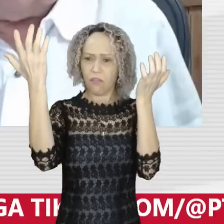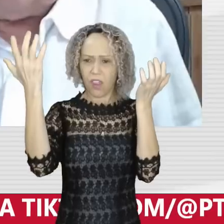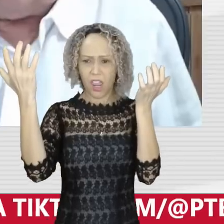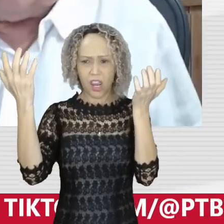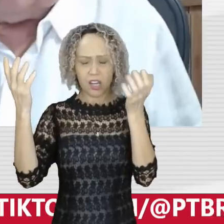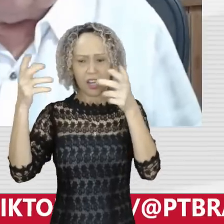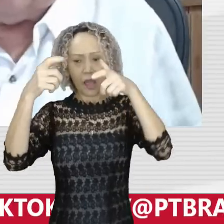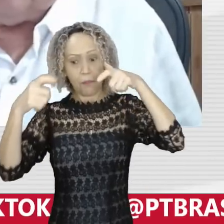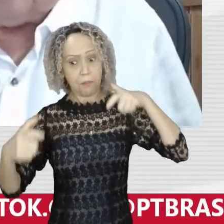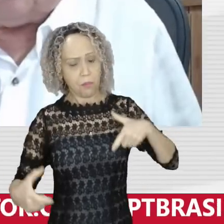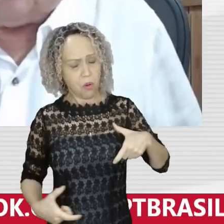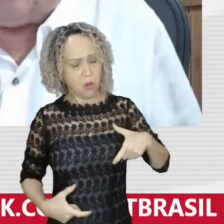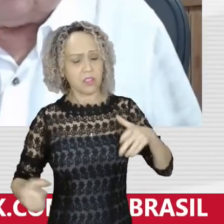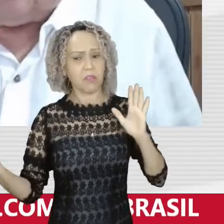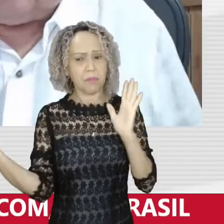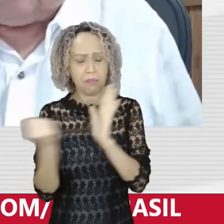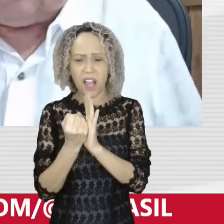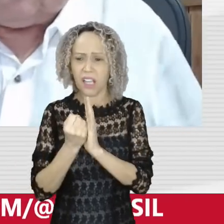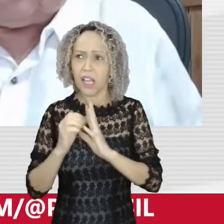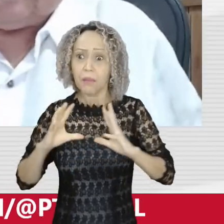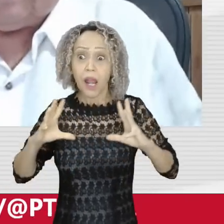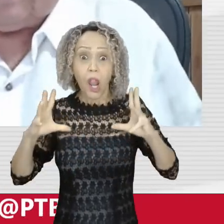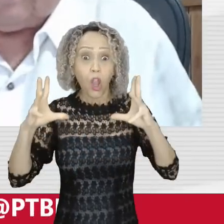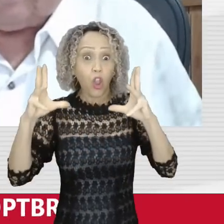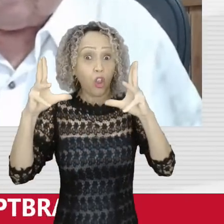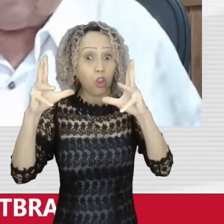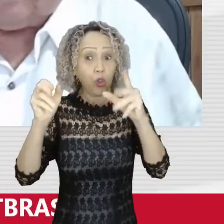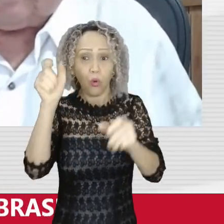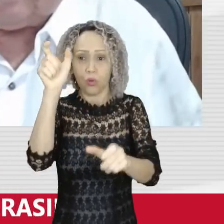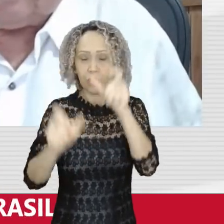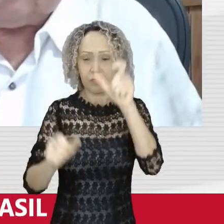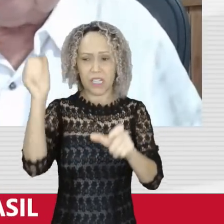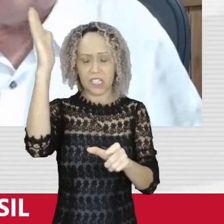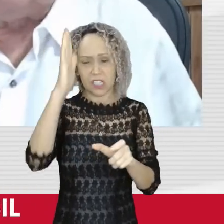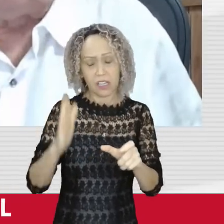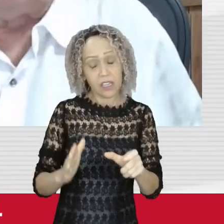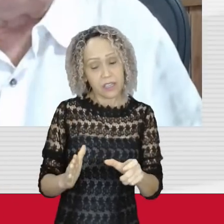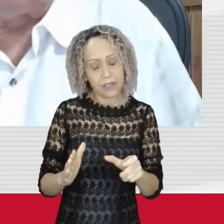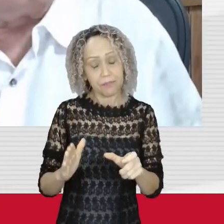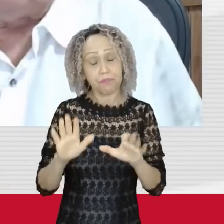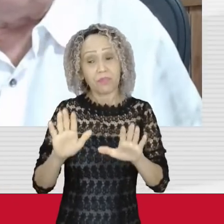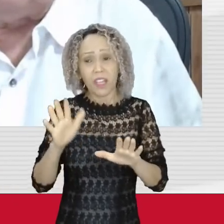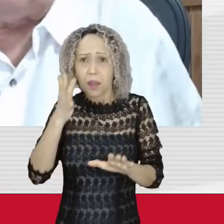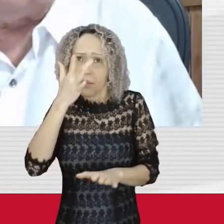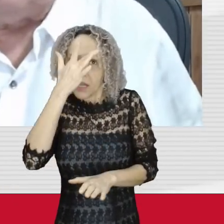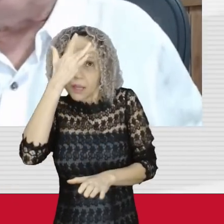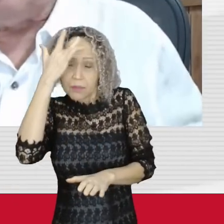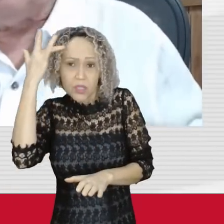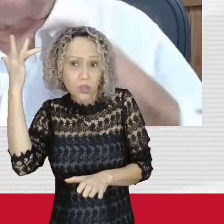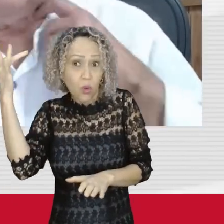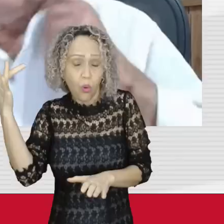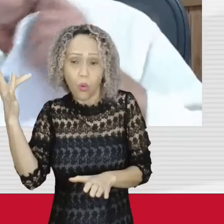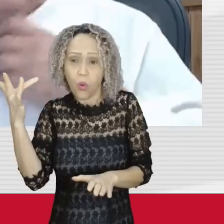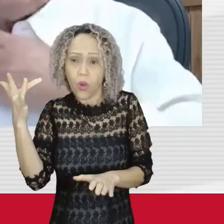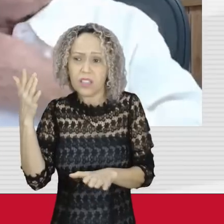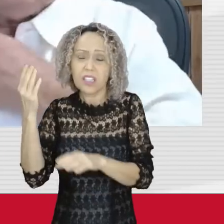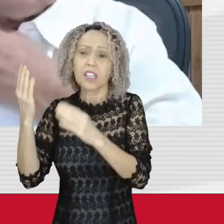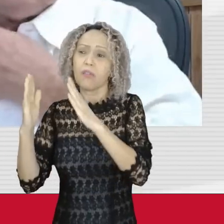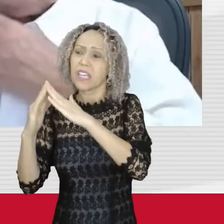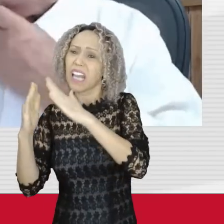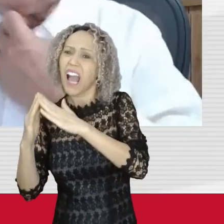aqueles que não terão condições de estar aqui, eu tenho certeza que vão acompanhar, entendendo que, do que é, como a gente já falou aqui no início, né,